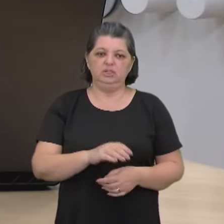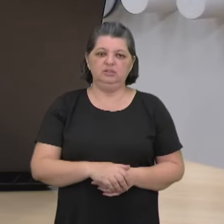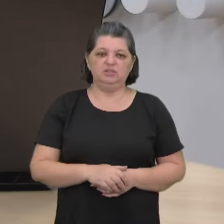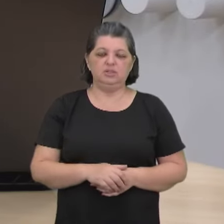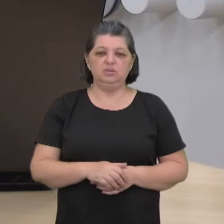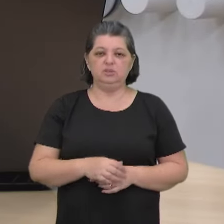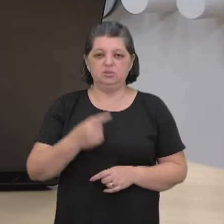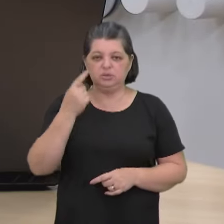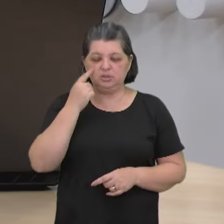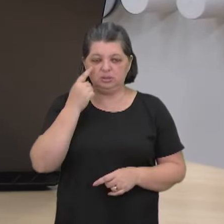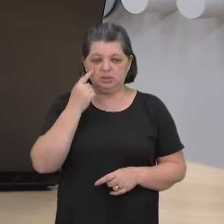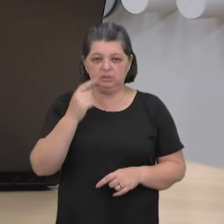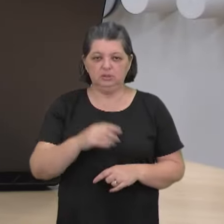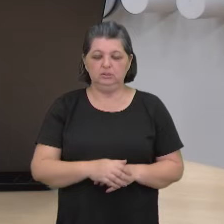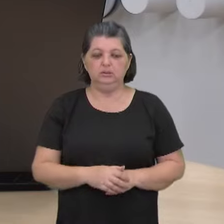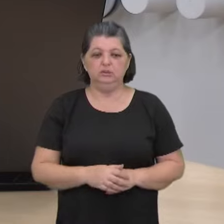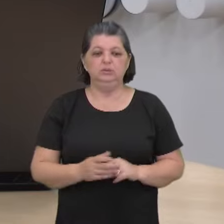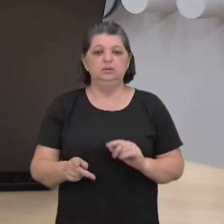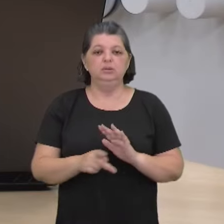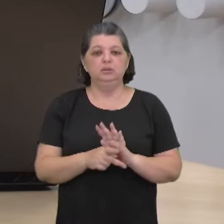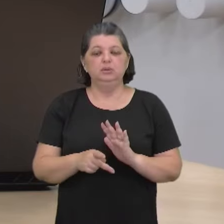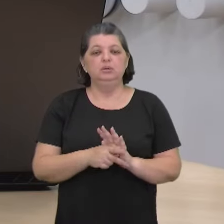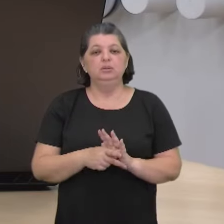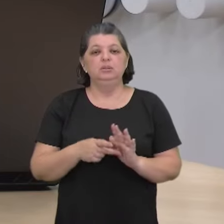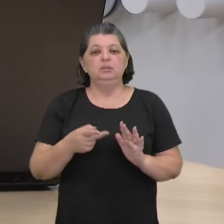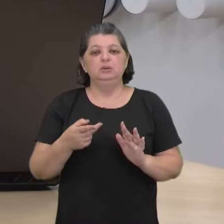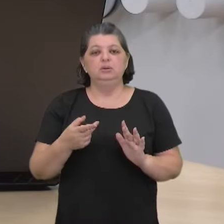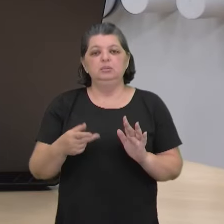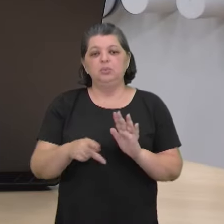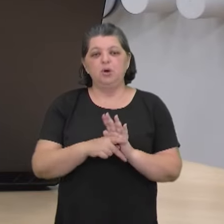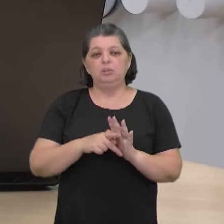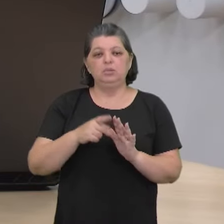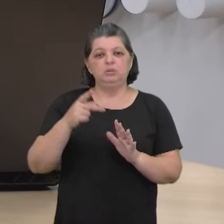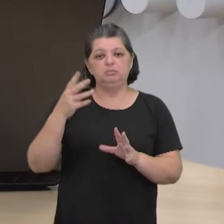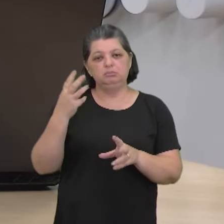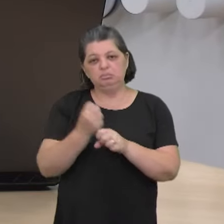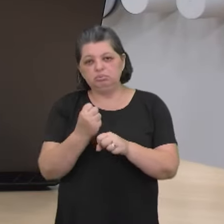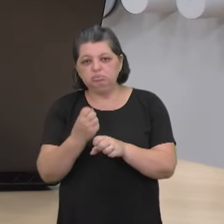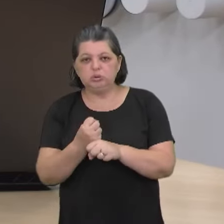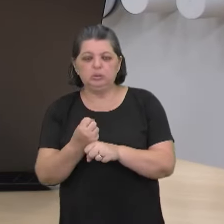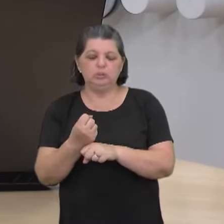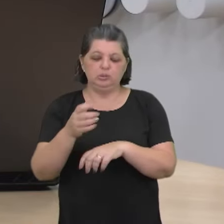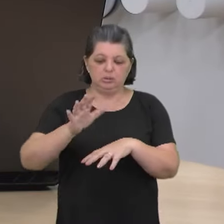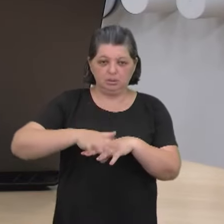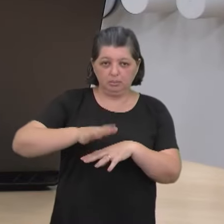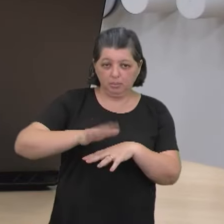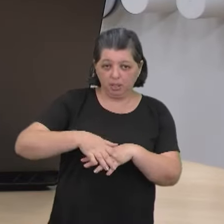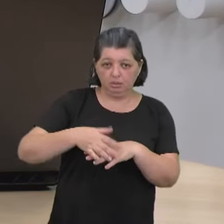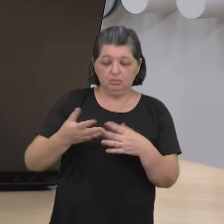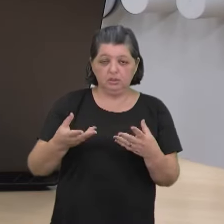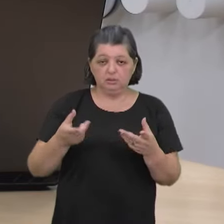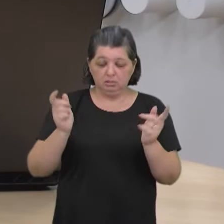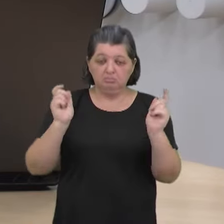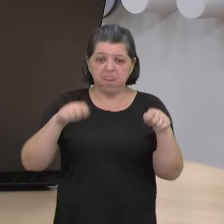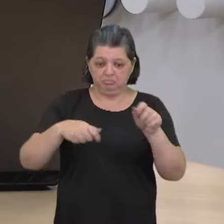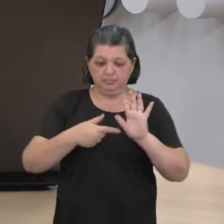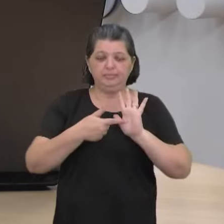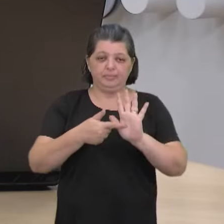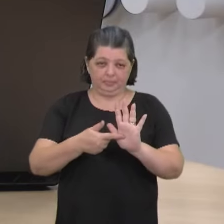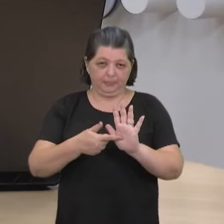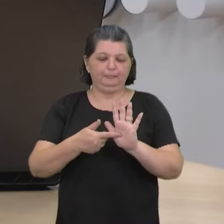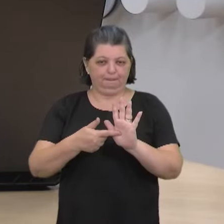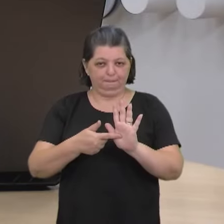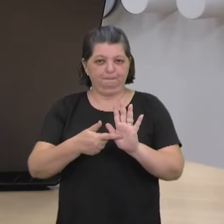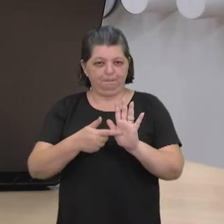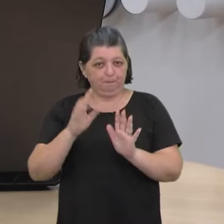um problema matemático. E que, sendo um cálculo, um problema matemático, poderia então ser desvelado,